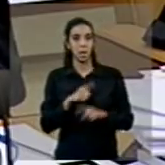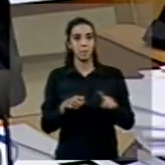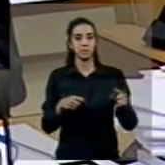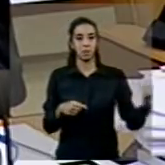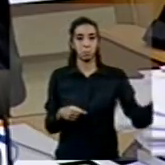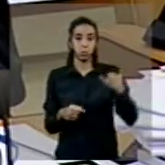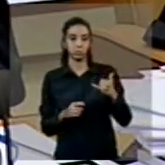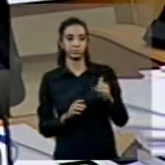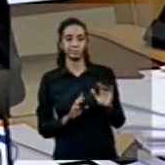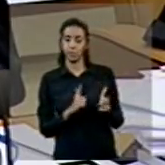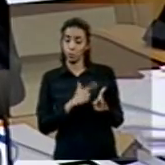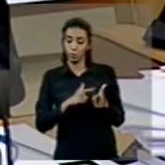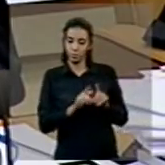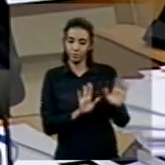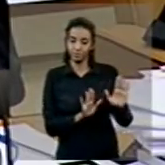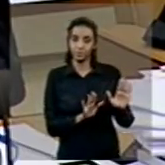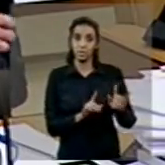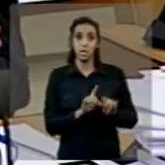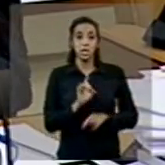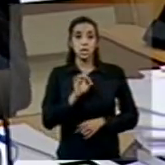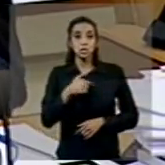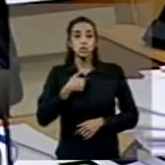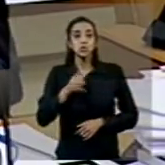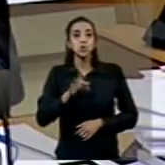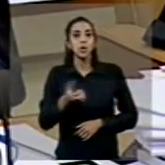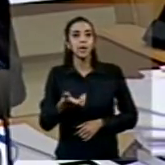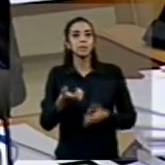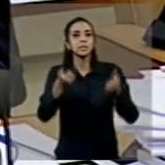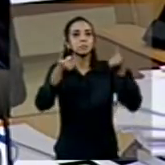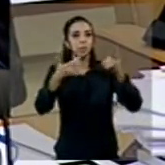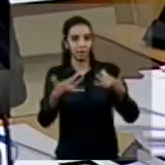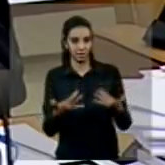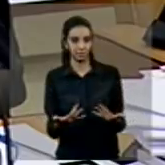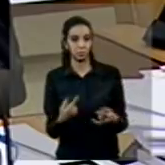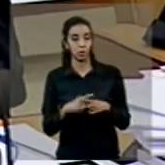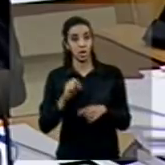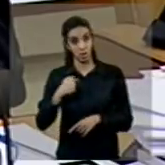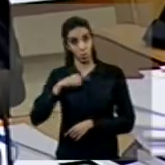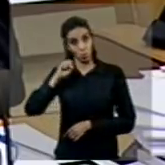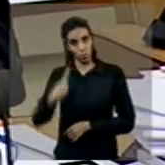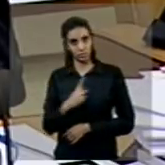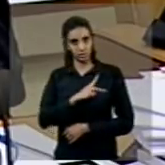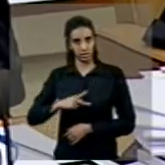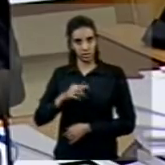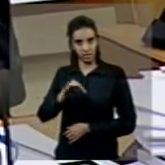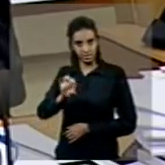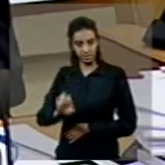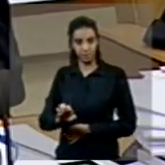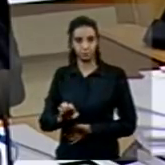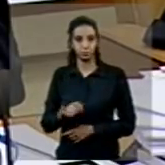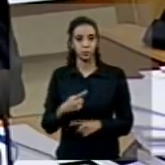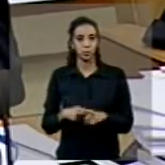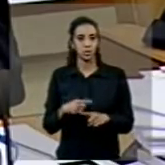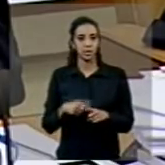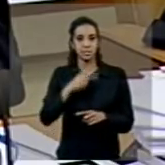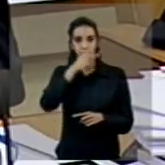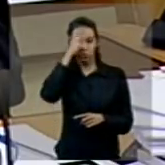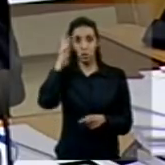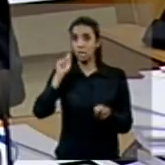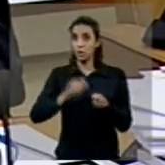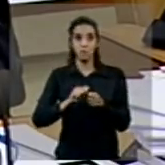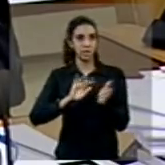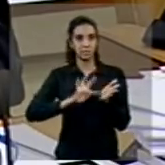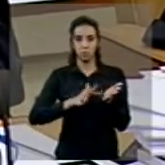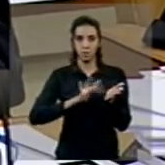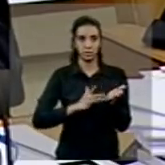não tem problema, apenas para esclarecer, na qualidade de ex-presidente do TSE, que não é quem não faz a biometria ter o título